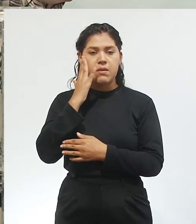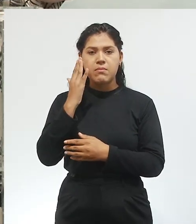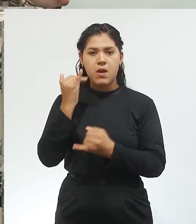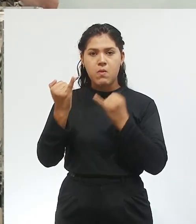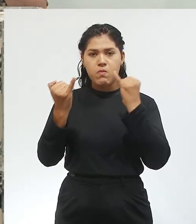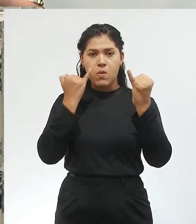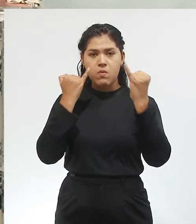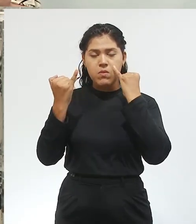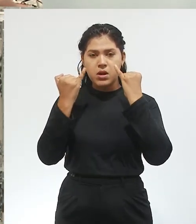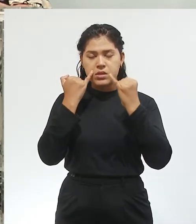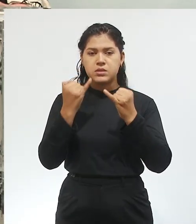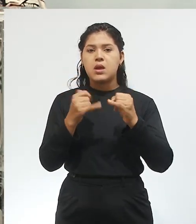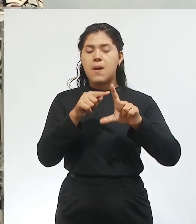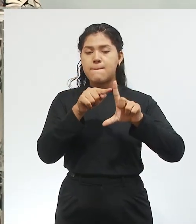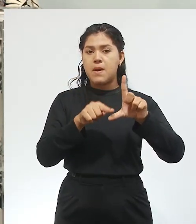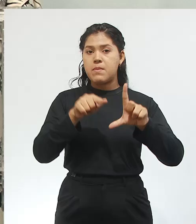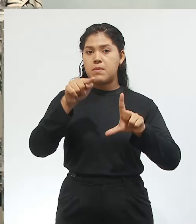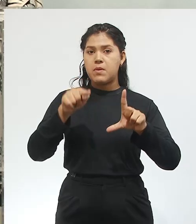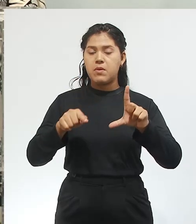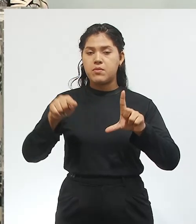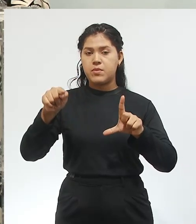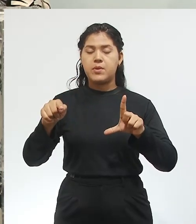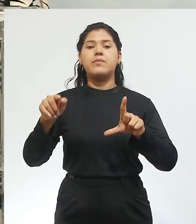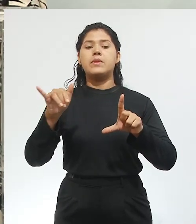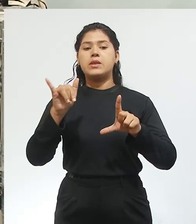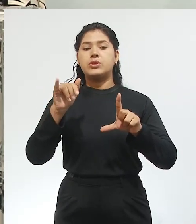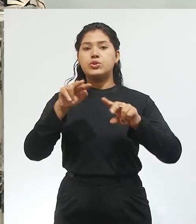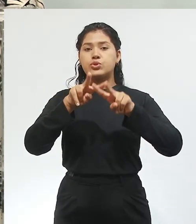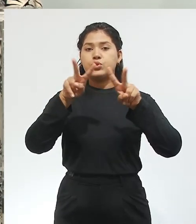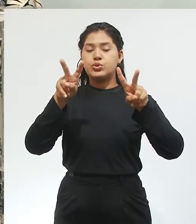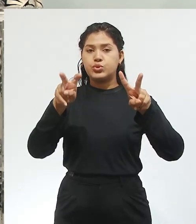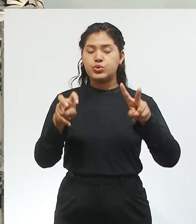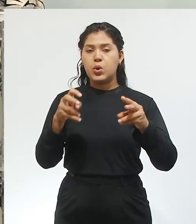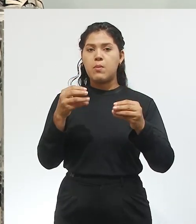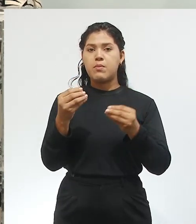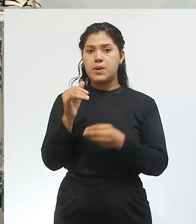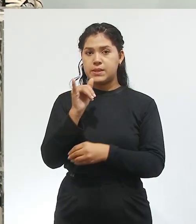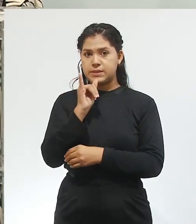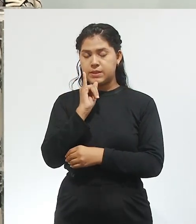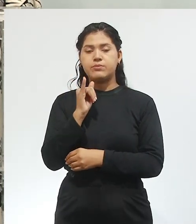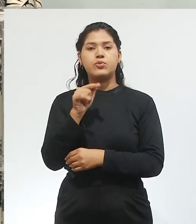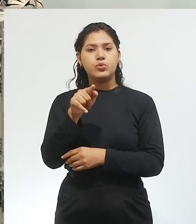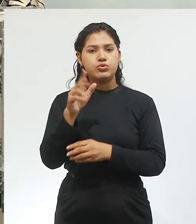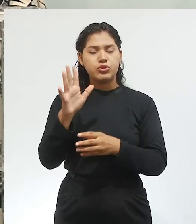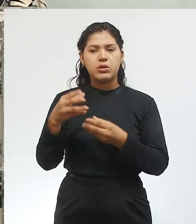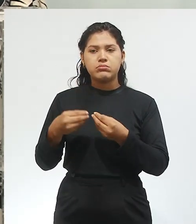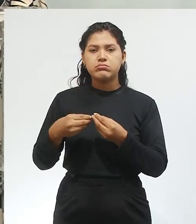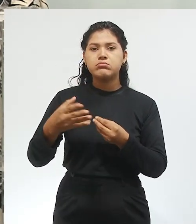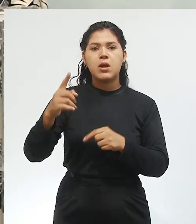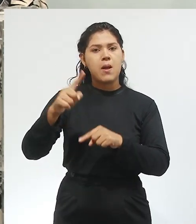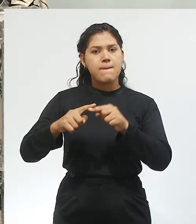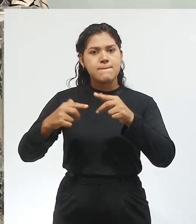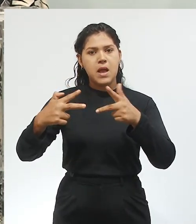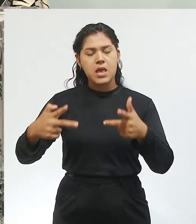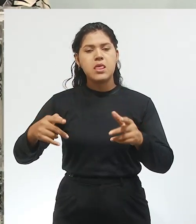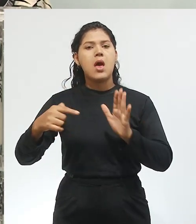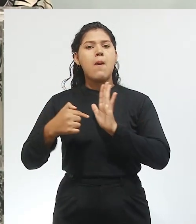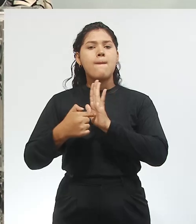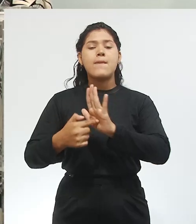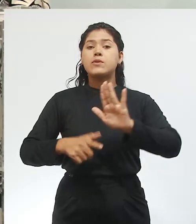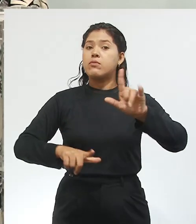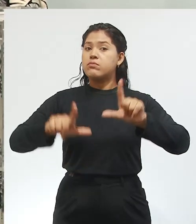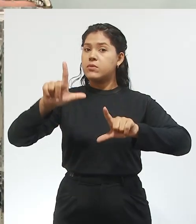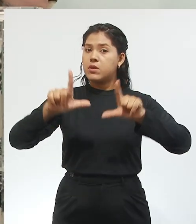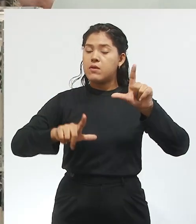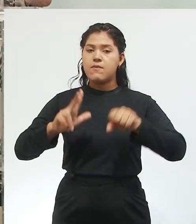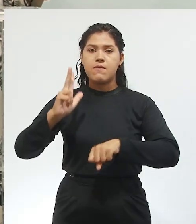fez campanhas, você distribuiu materiais de comunicação, você colocou comerciais